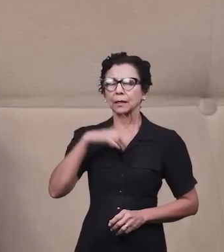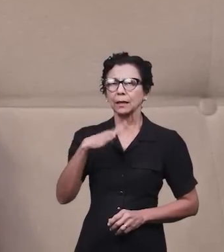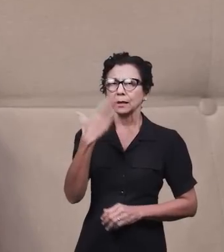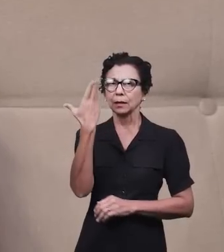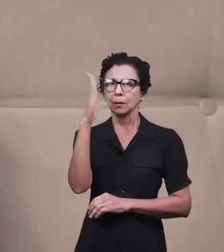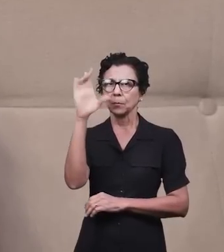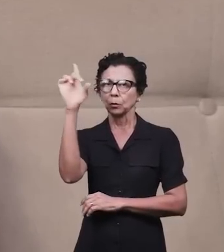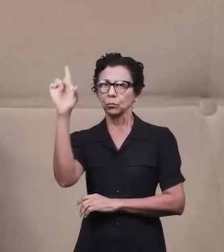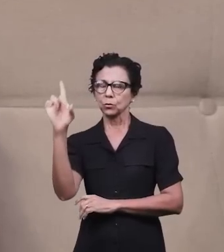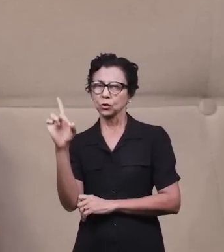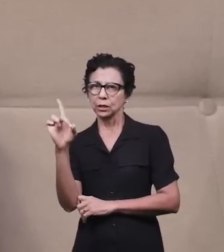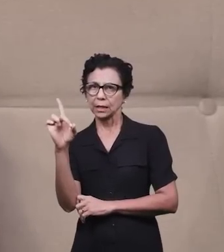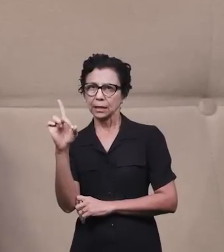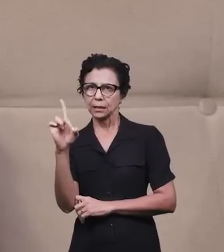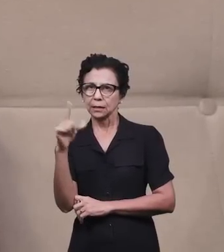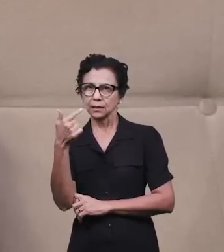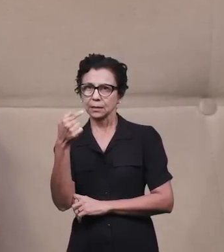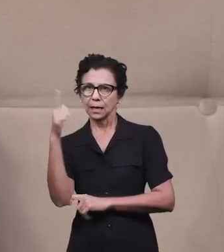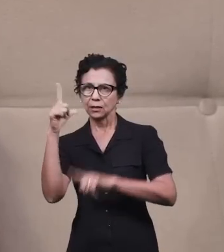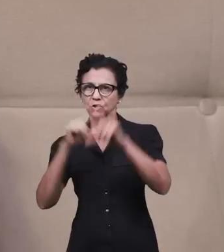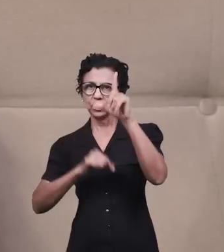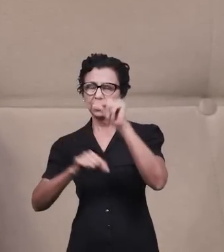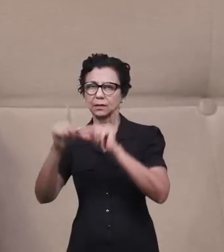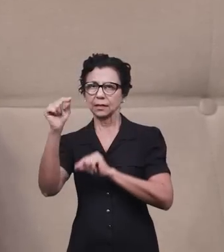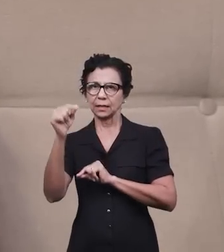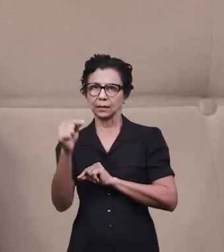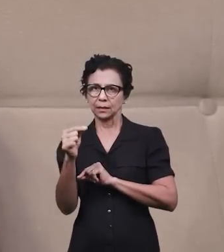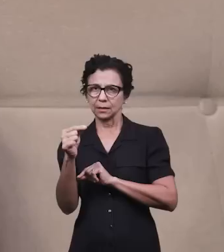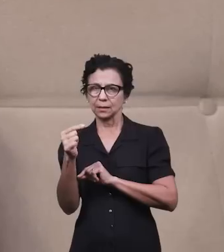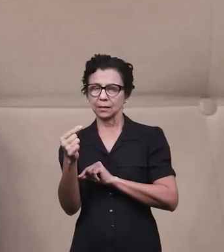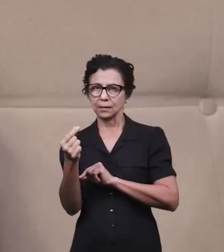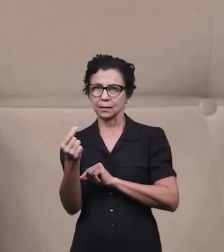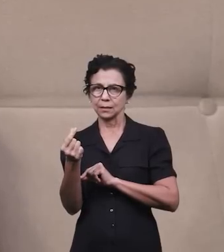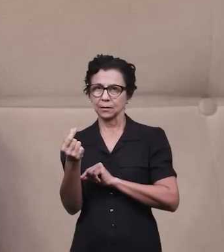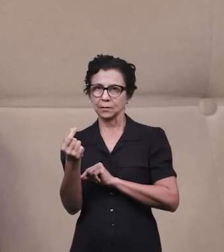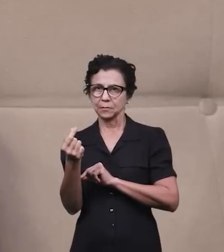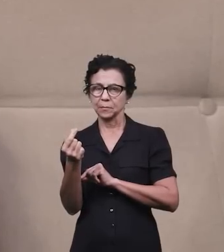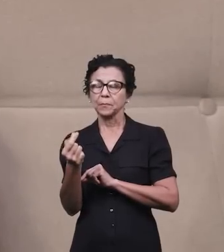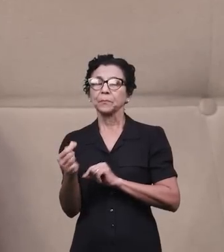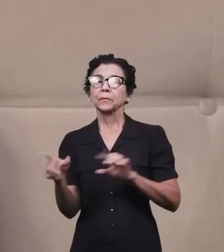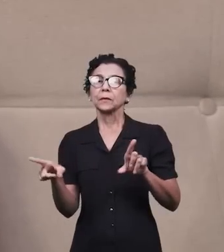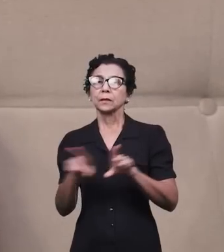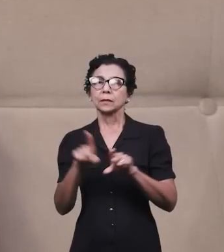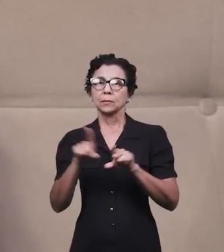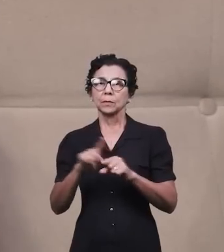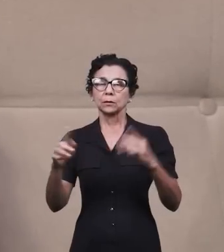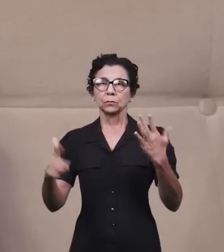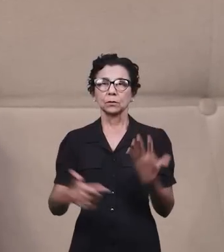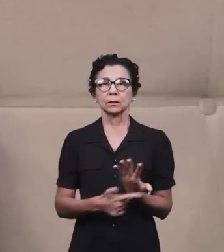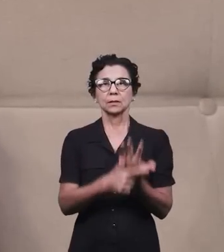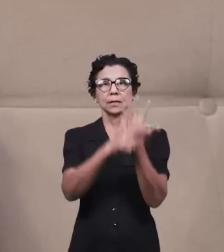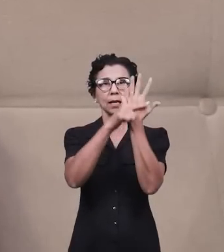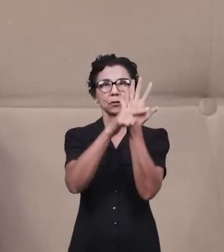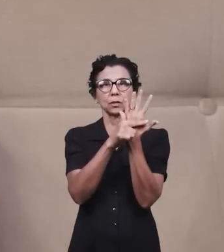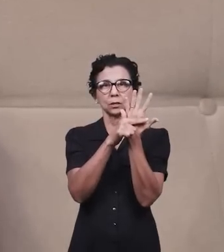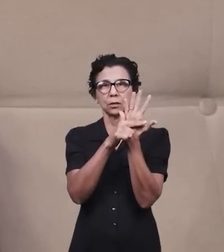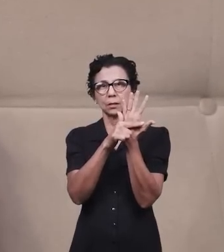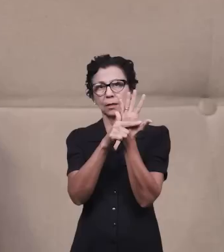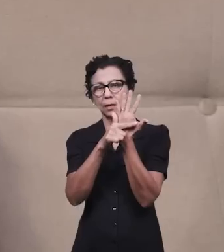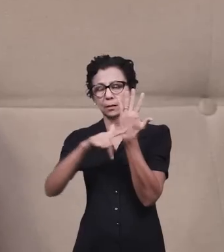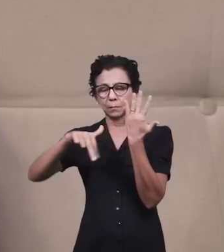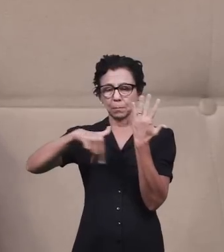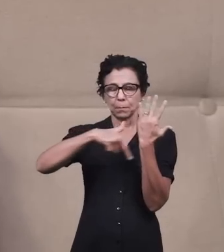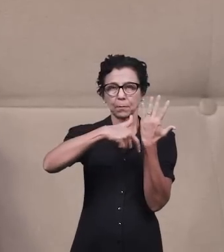7 estrelas e que anda no meio dos 7 castiçais de ouro.